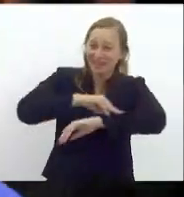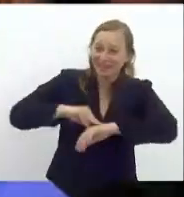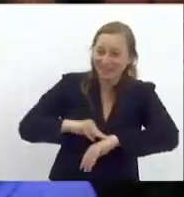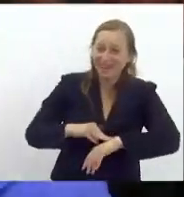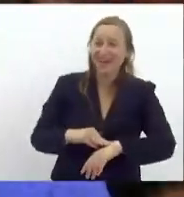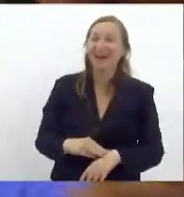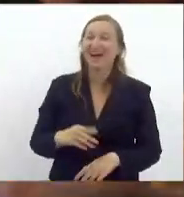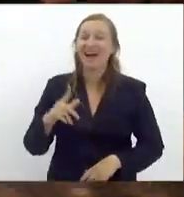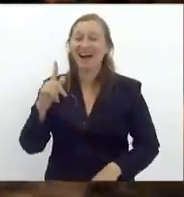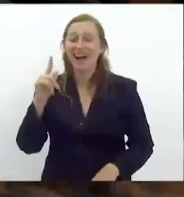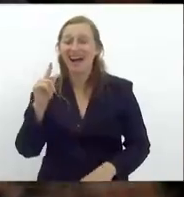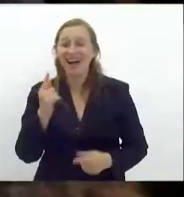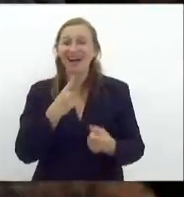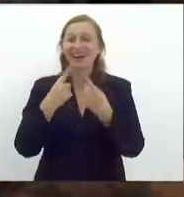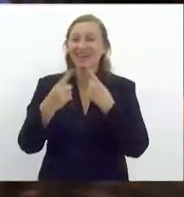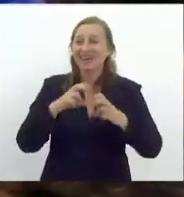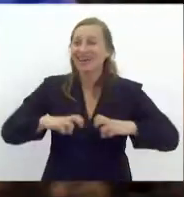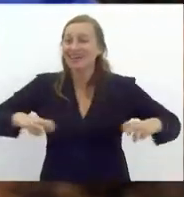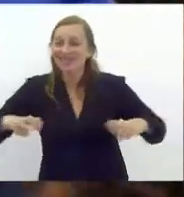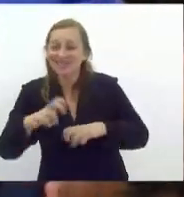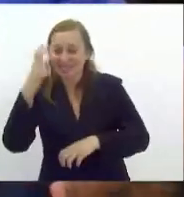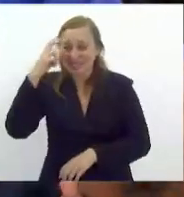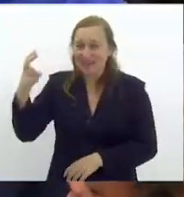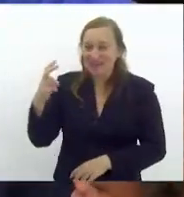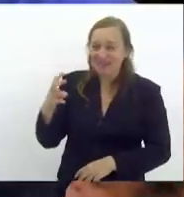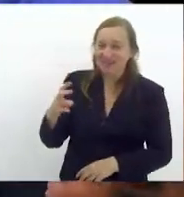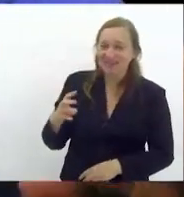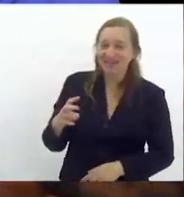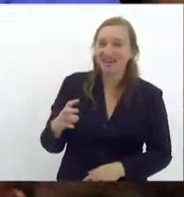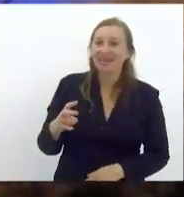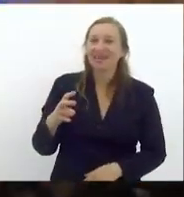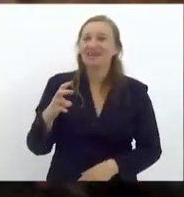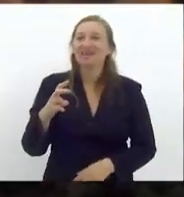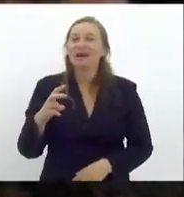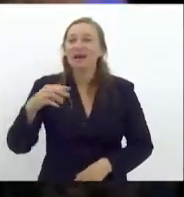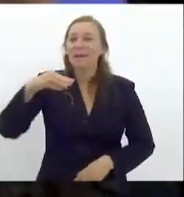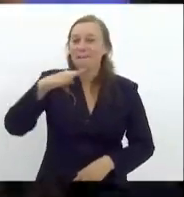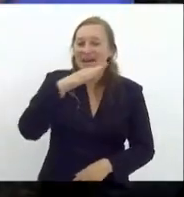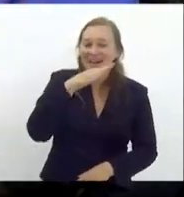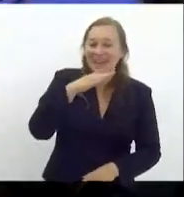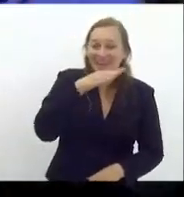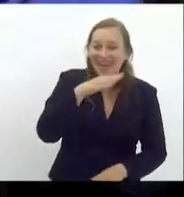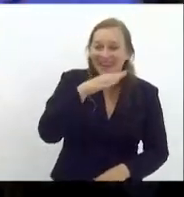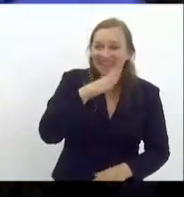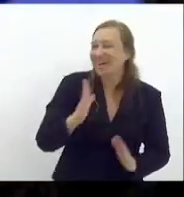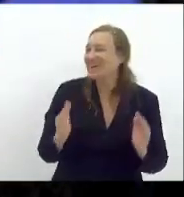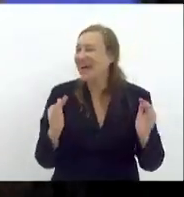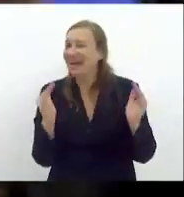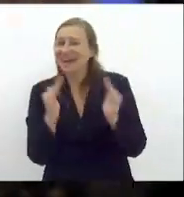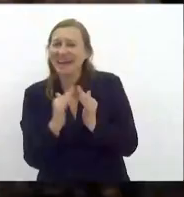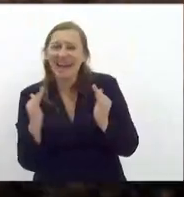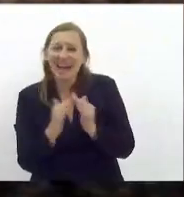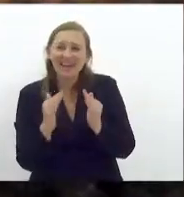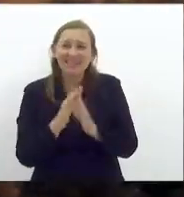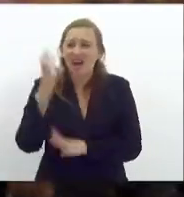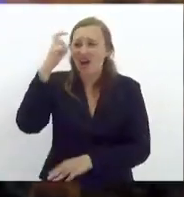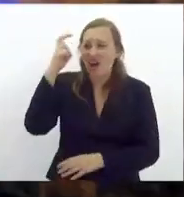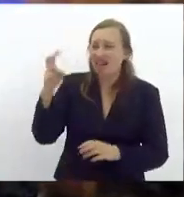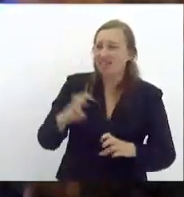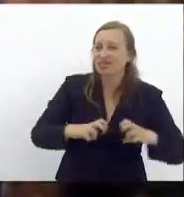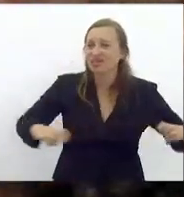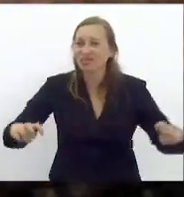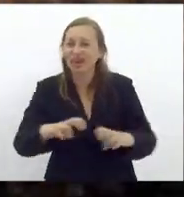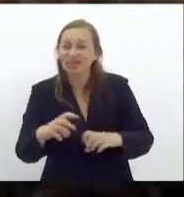Alcântara roda cultural da banhagem Paquistão Manguinho tá na casa roda Cultural de